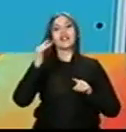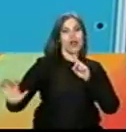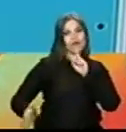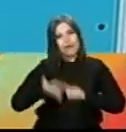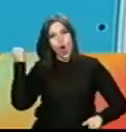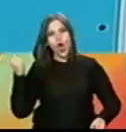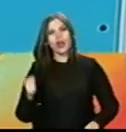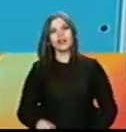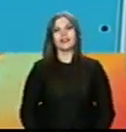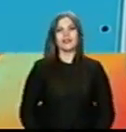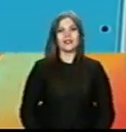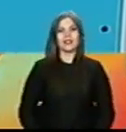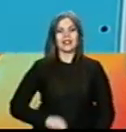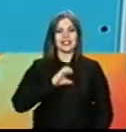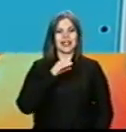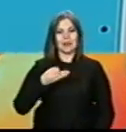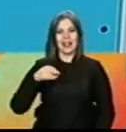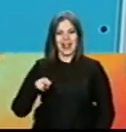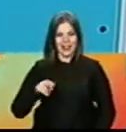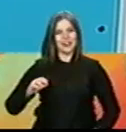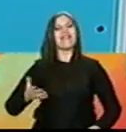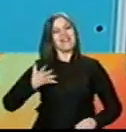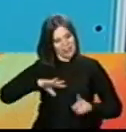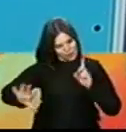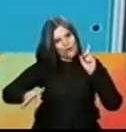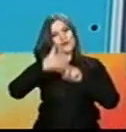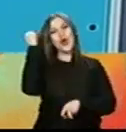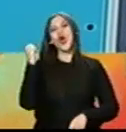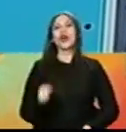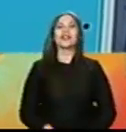nacional? Posso apanhar. Ah, massa! Gostou!